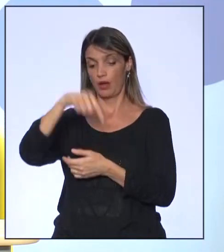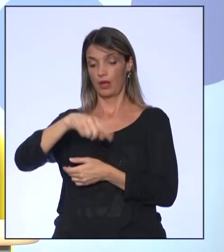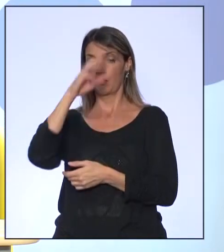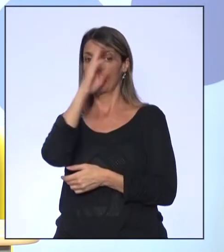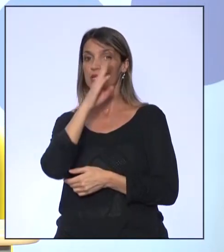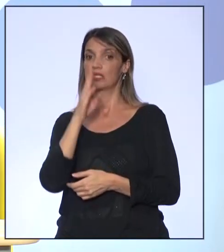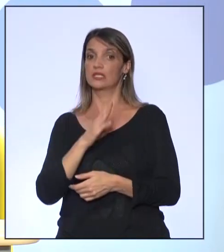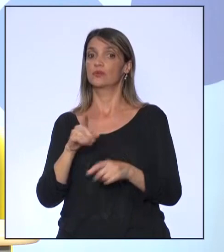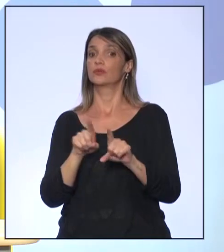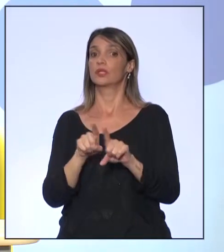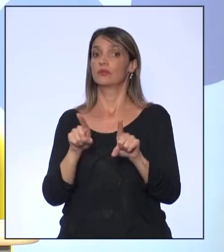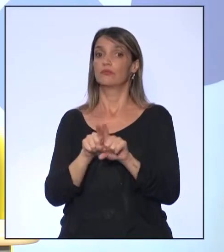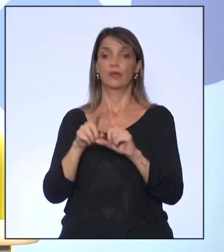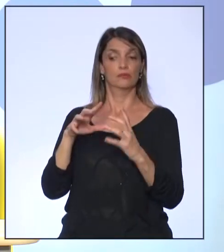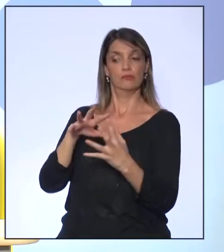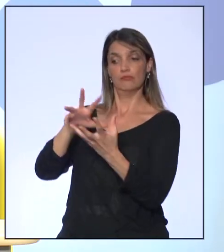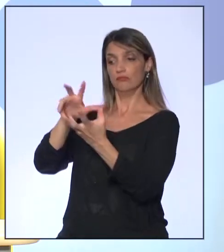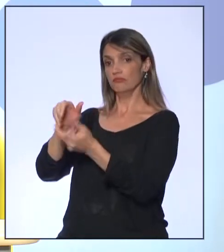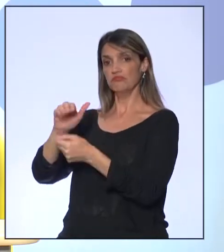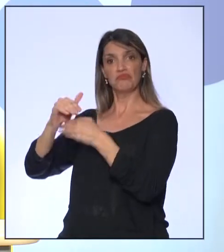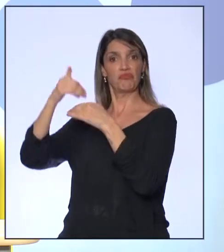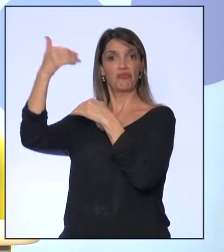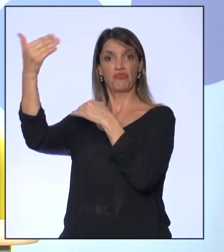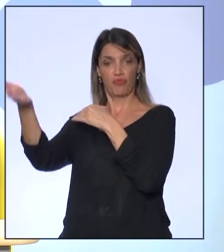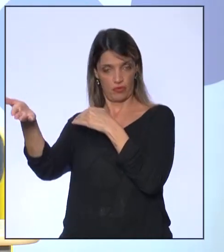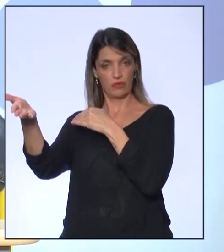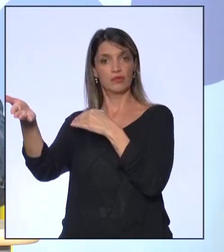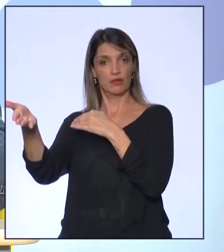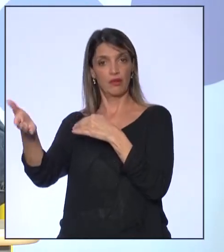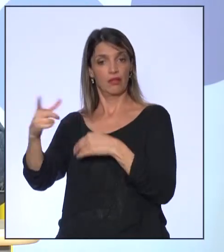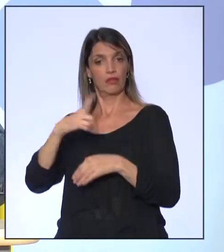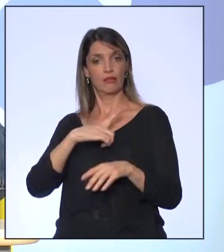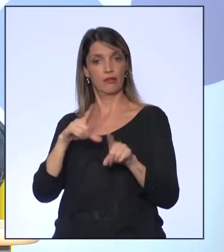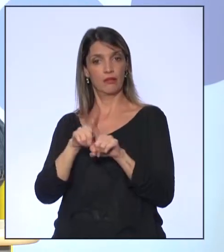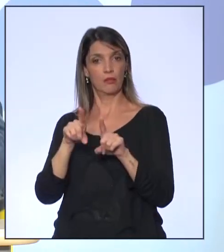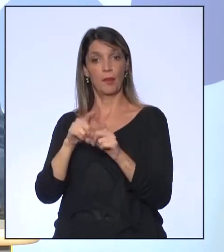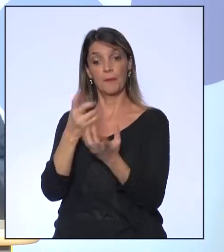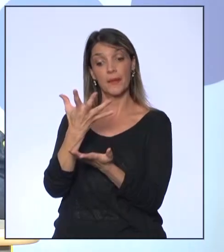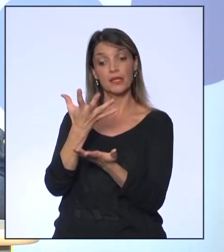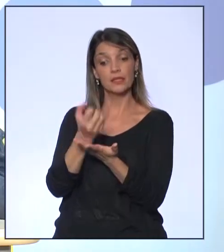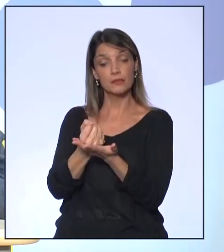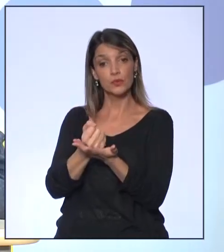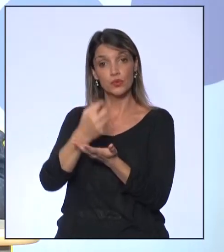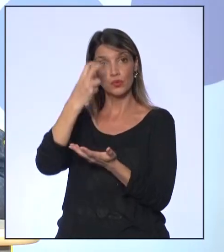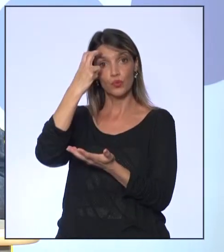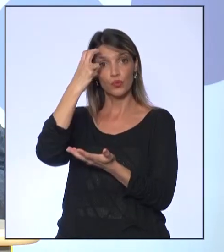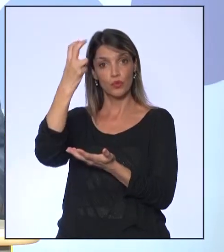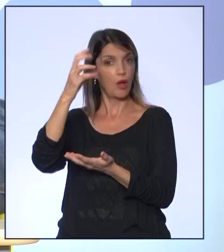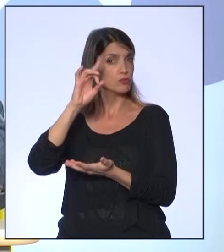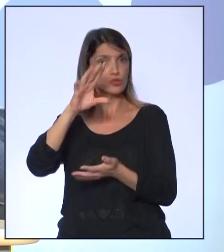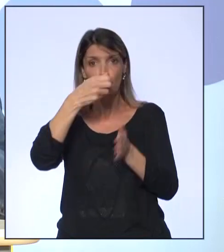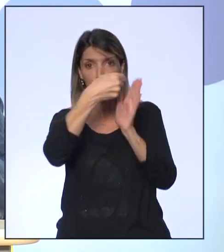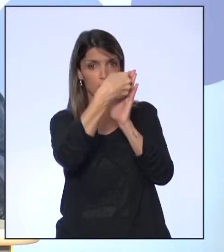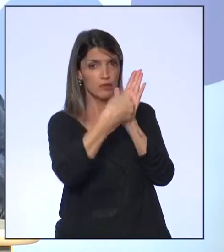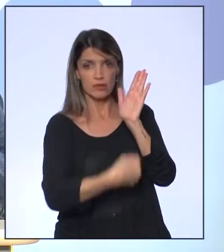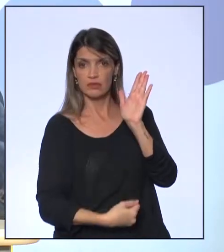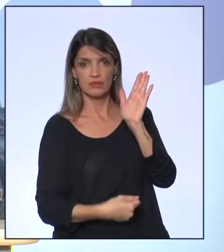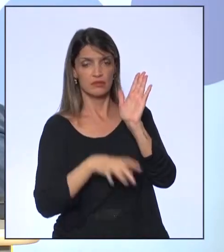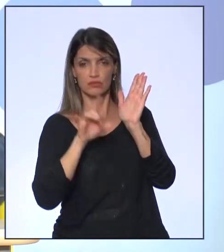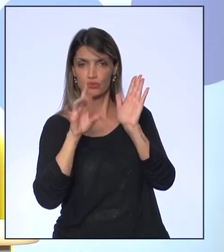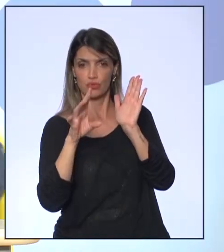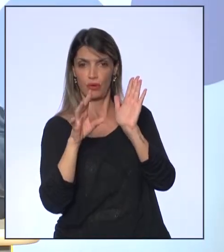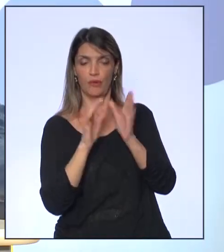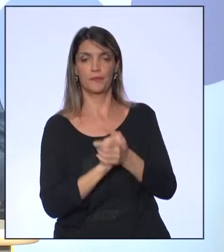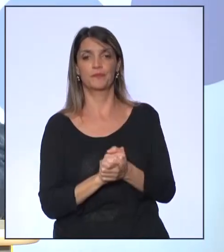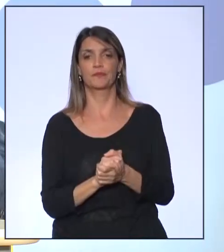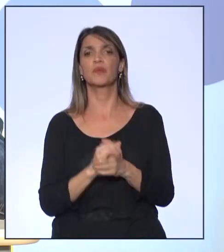como também, né, os mundiais, os que estão por aí afora. E qual era o desafio? Apenas fazer uma lista, né? Uma lista simples, que pode